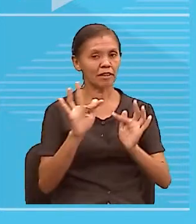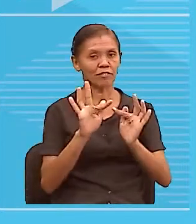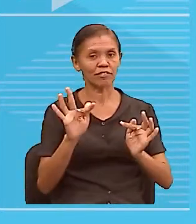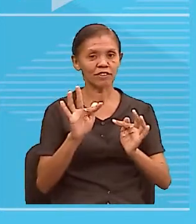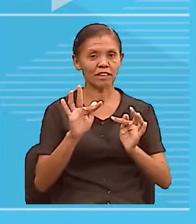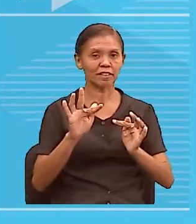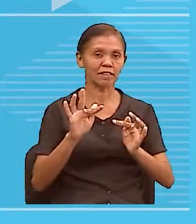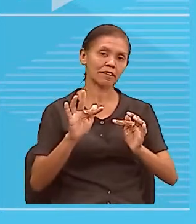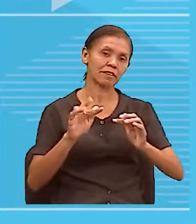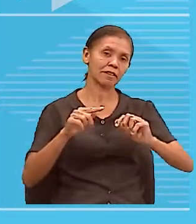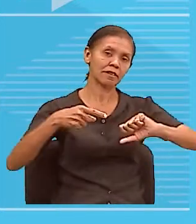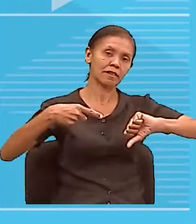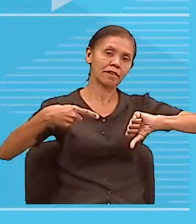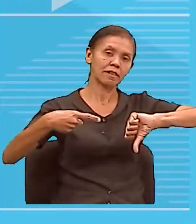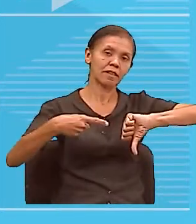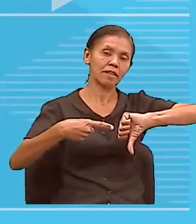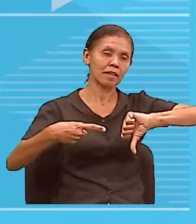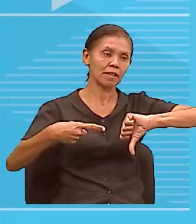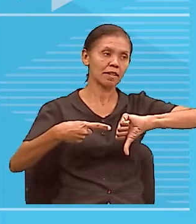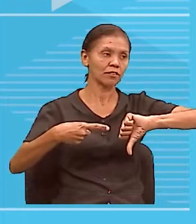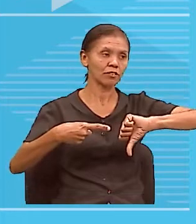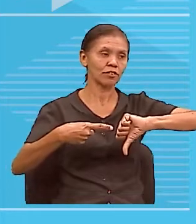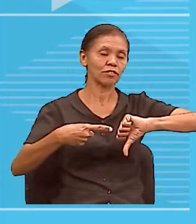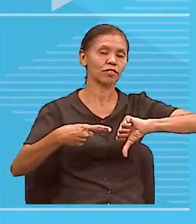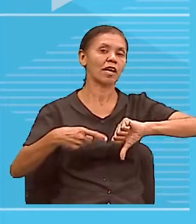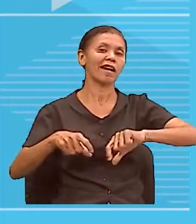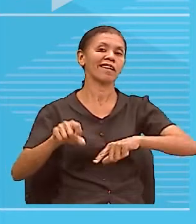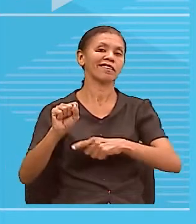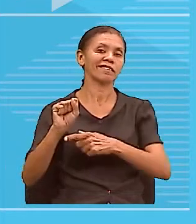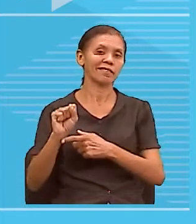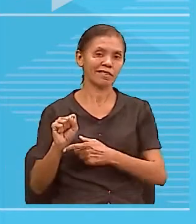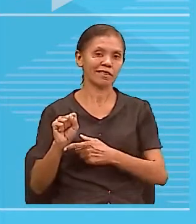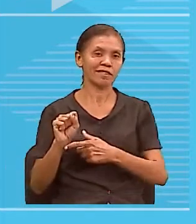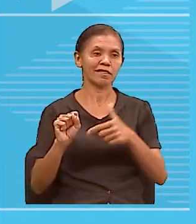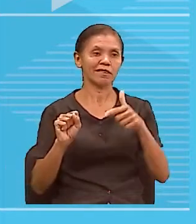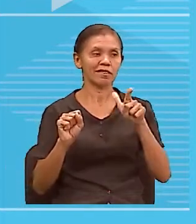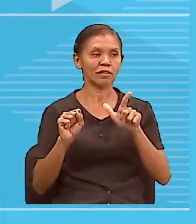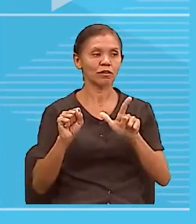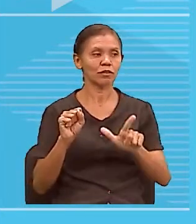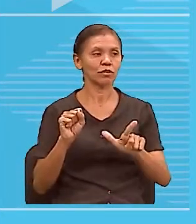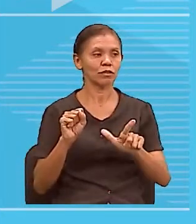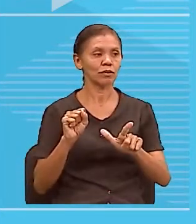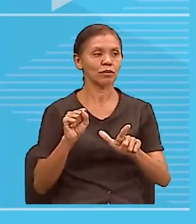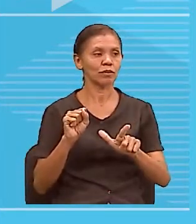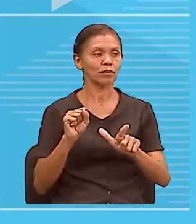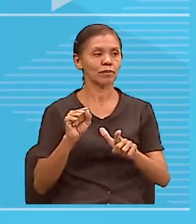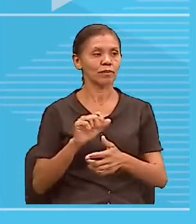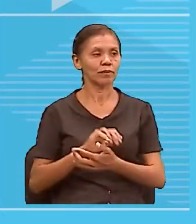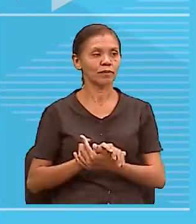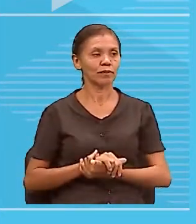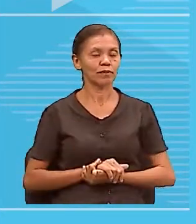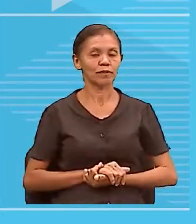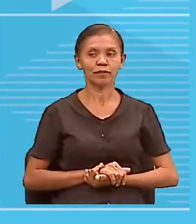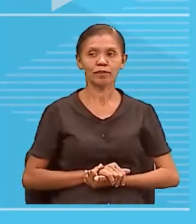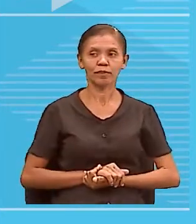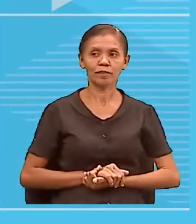é que tem o s Por que vem do subjuntivo ficaria no studies